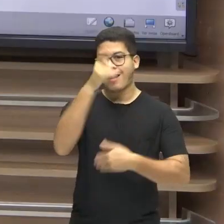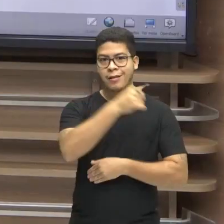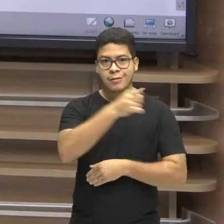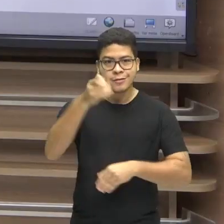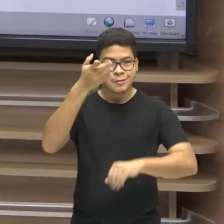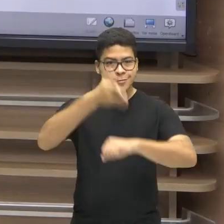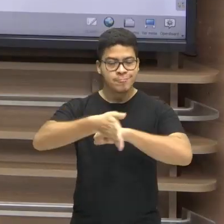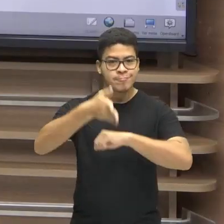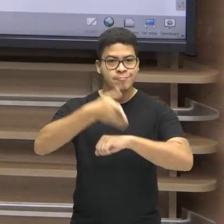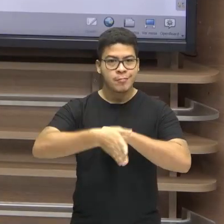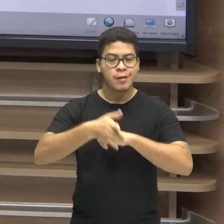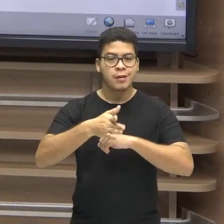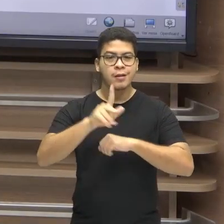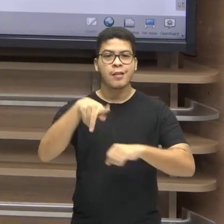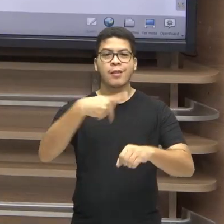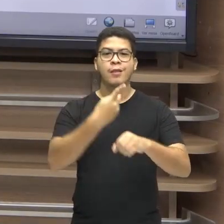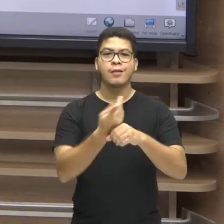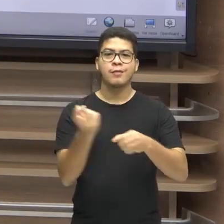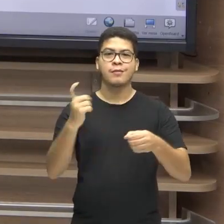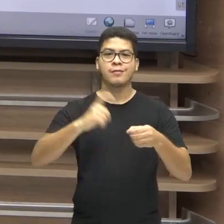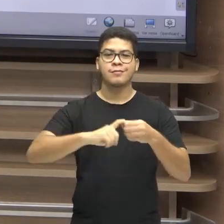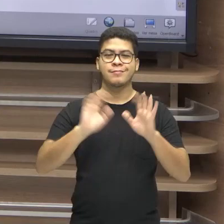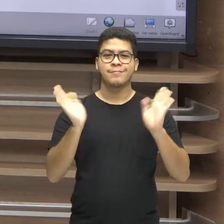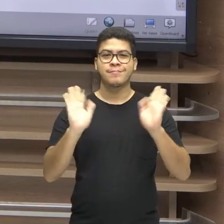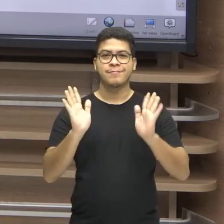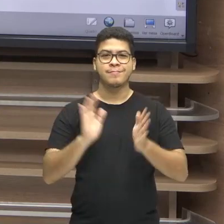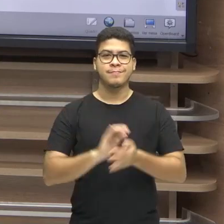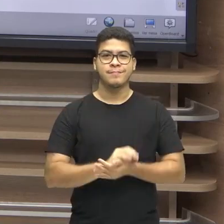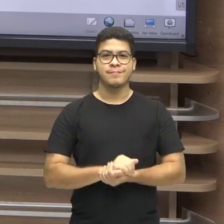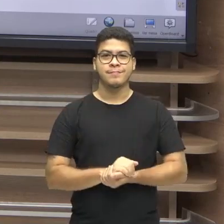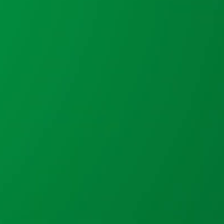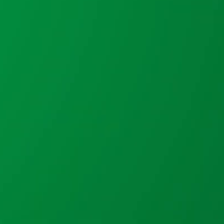pela participação, a gente se vê aqui numa próxima oportunidade. Até lá!